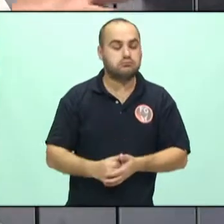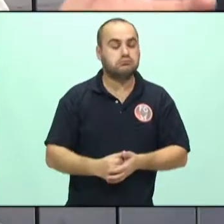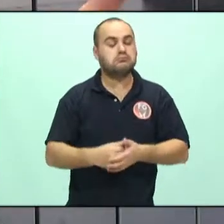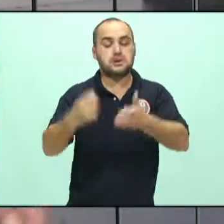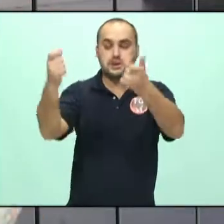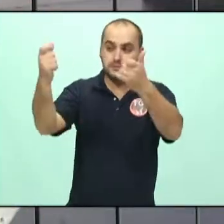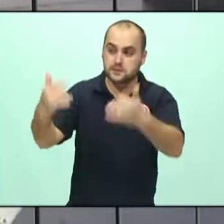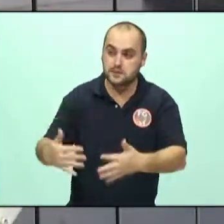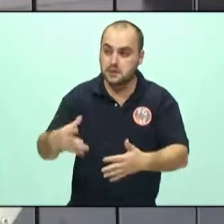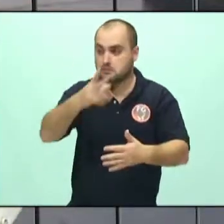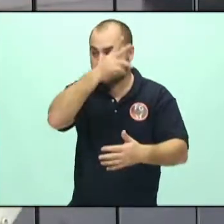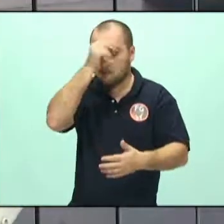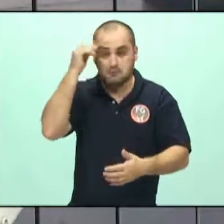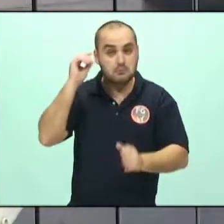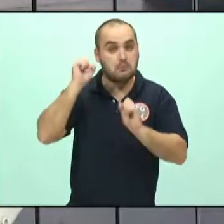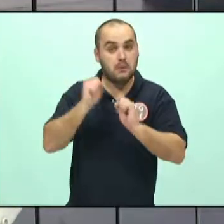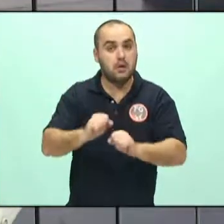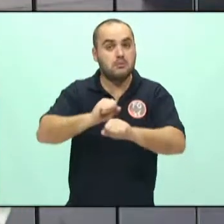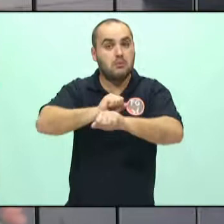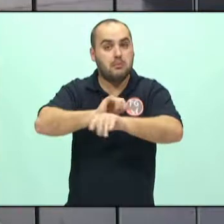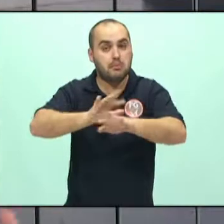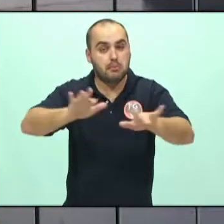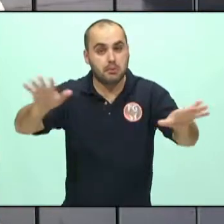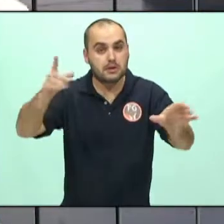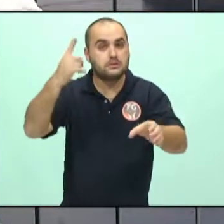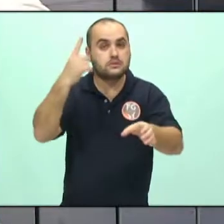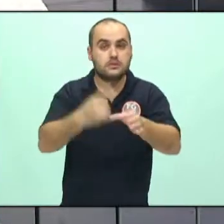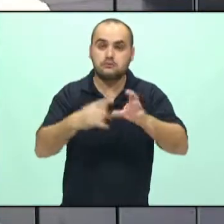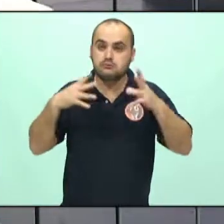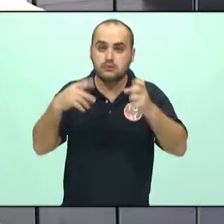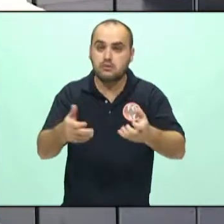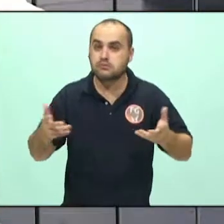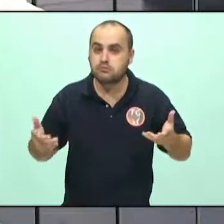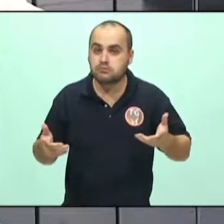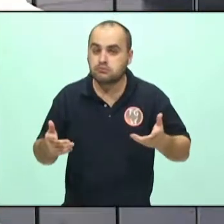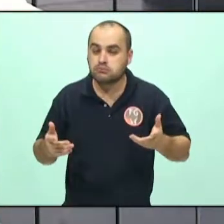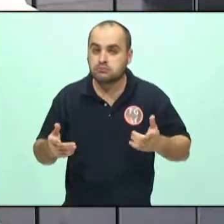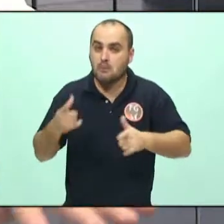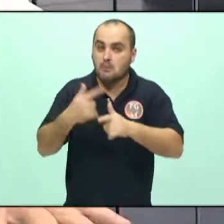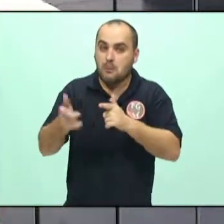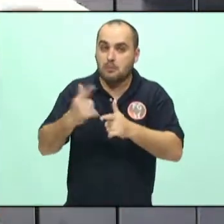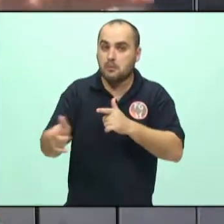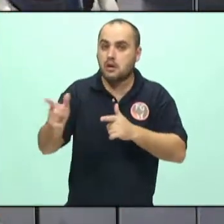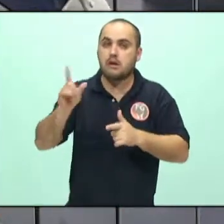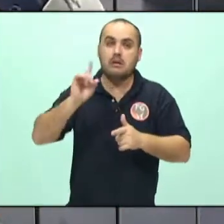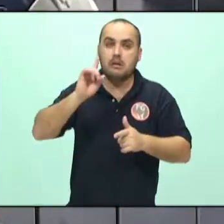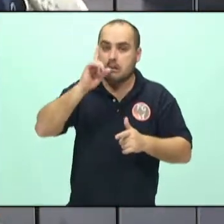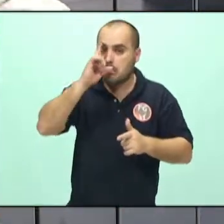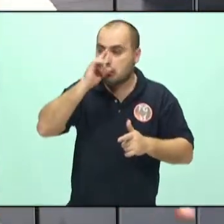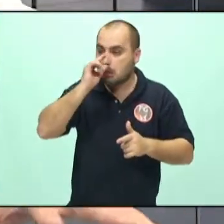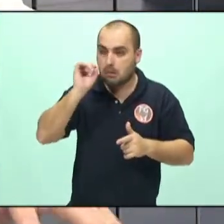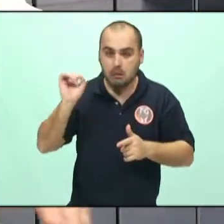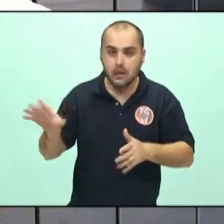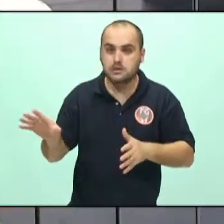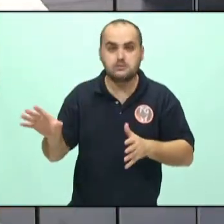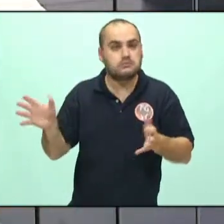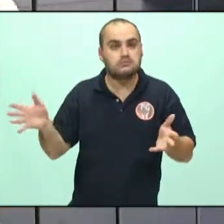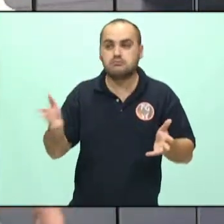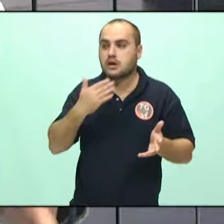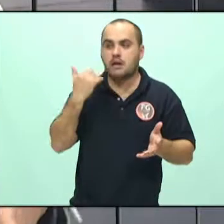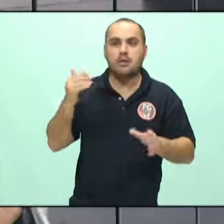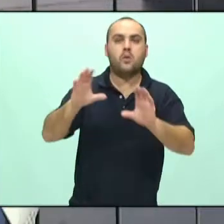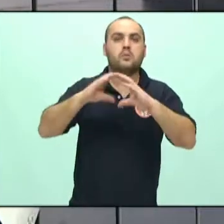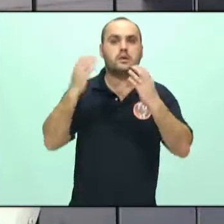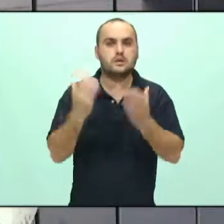espalhar na cidade inteira. Horta comunitária, nós vamos resolver o problema do lixo e as comunidades vão se entender melhor, os vizinhos